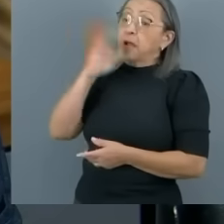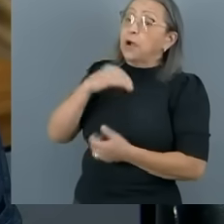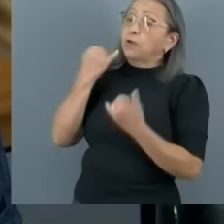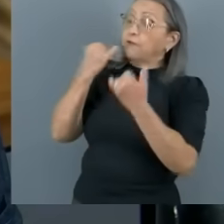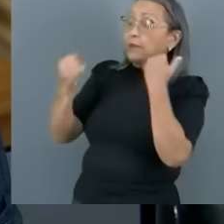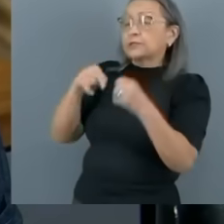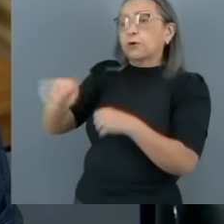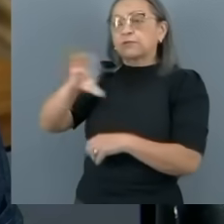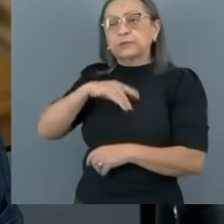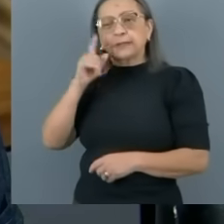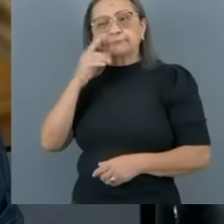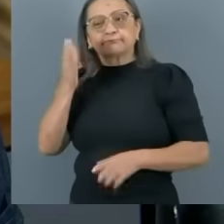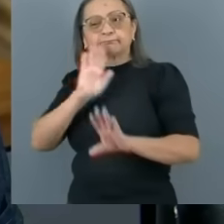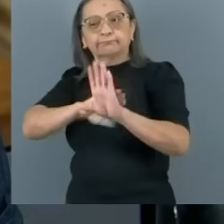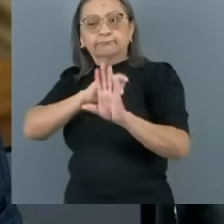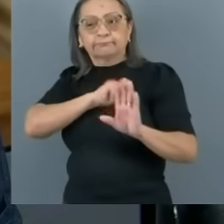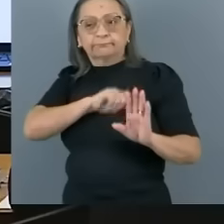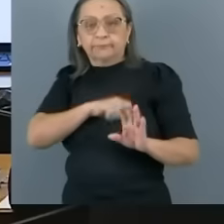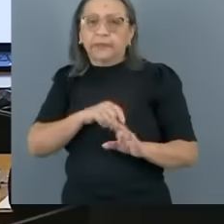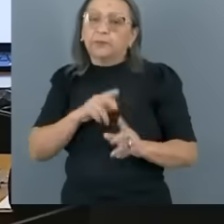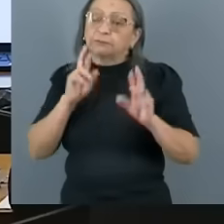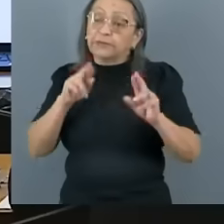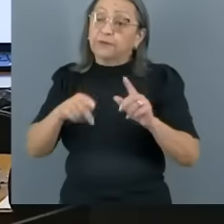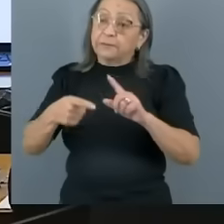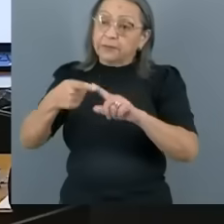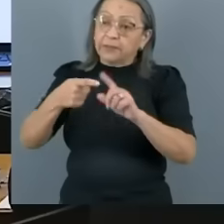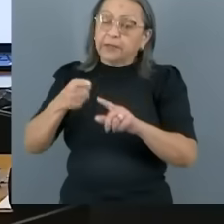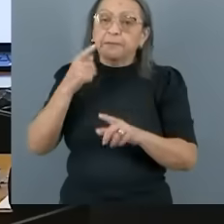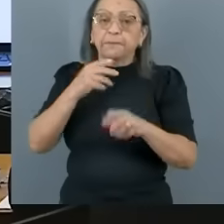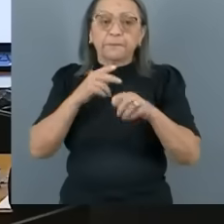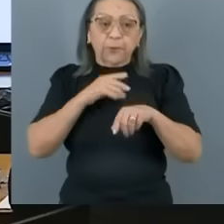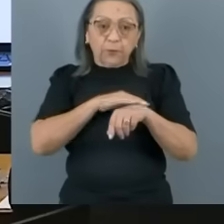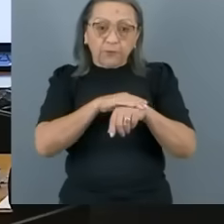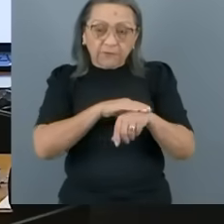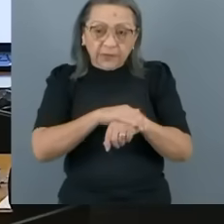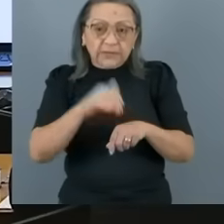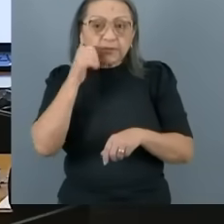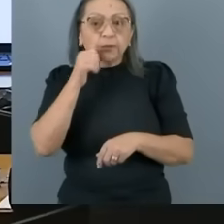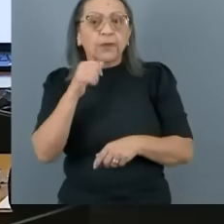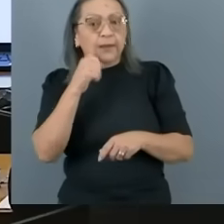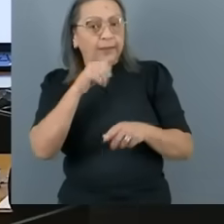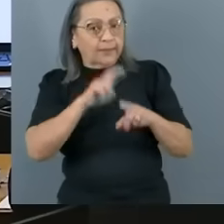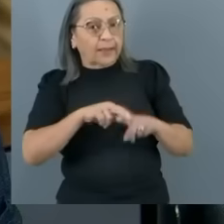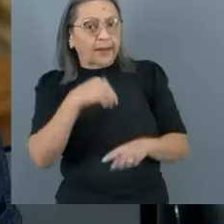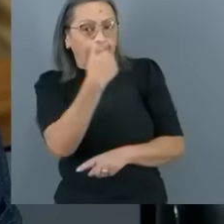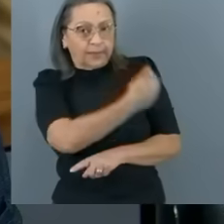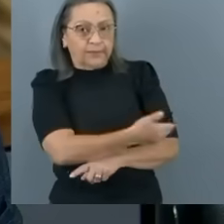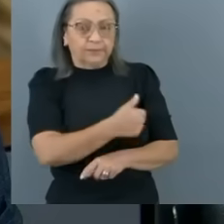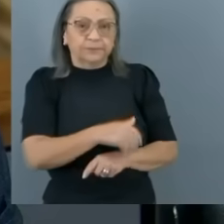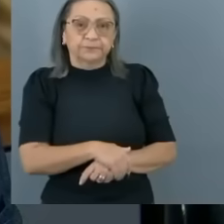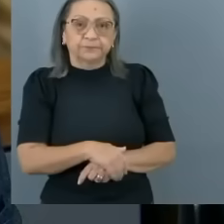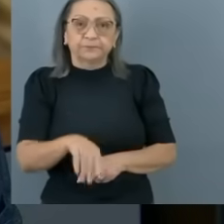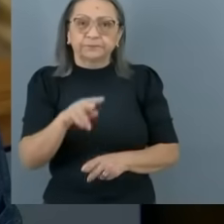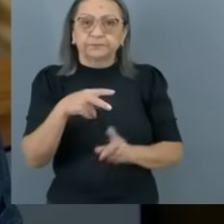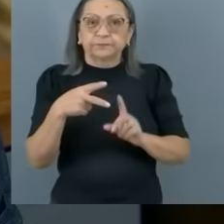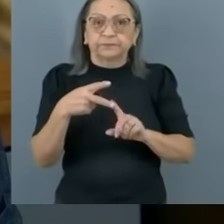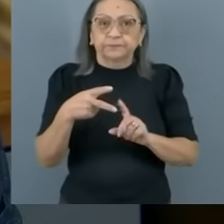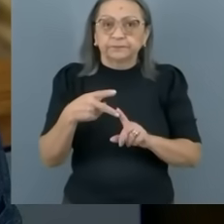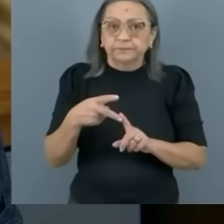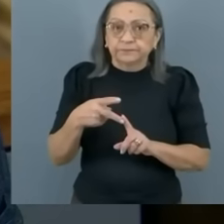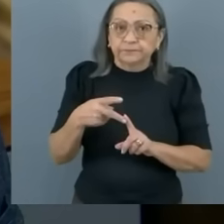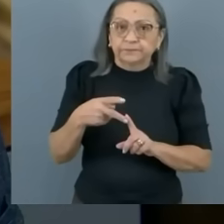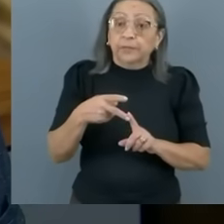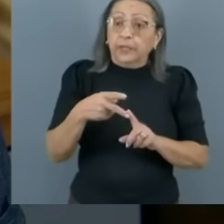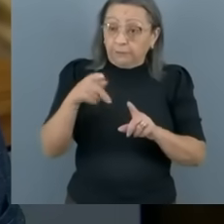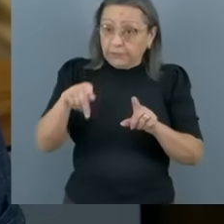intencionado. Eu espero que seja a primeira posição e se informe com a senhora Márcia está aí ao seu lado. A segunda questão que Vossa Excelência afirmou, que me